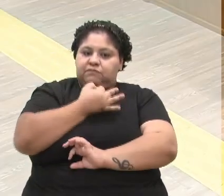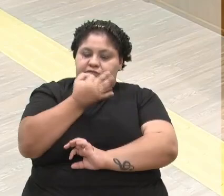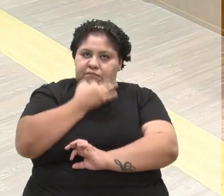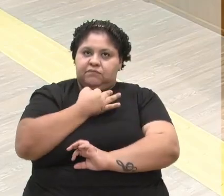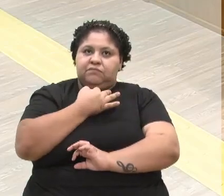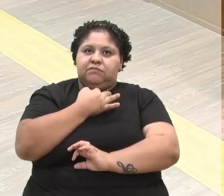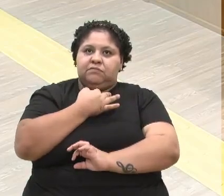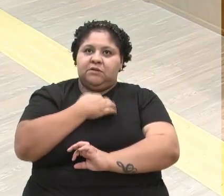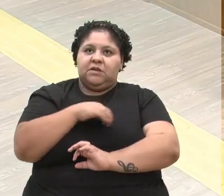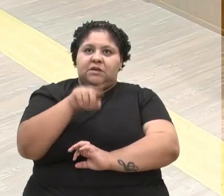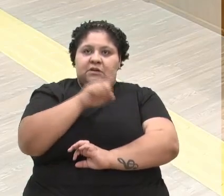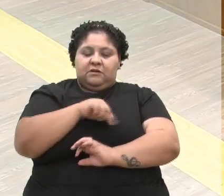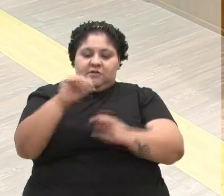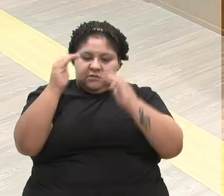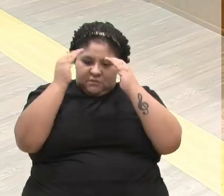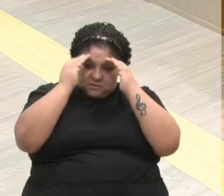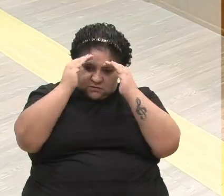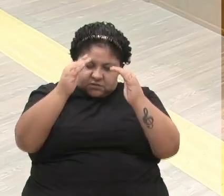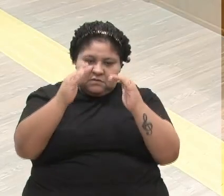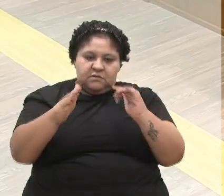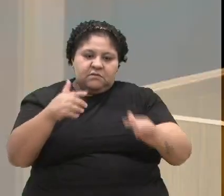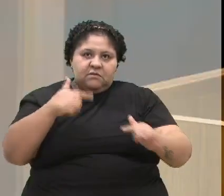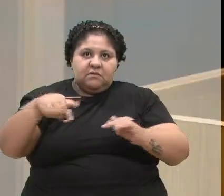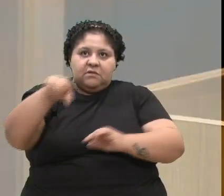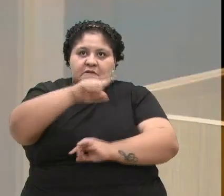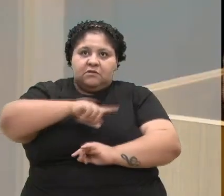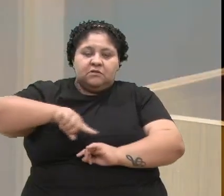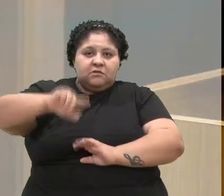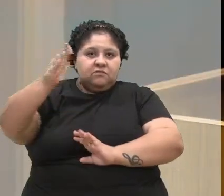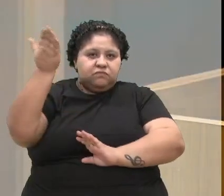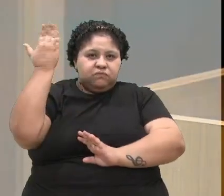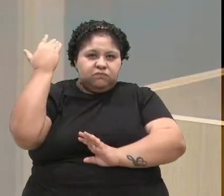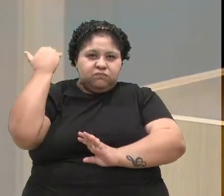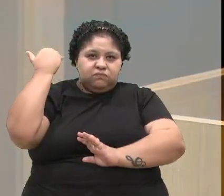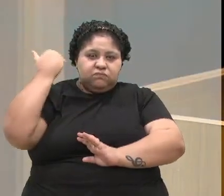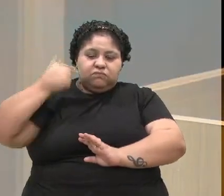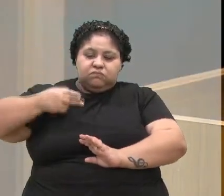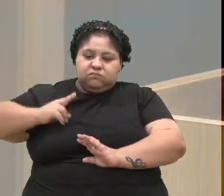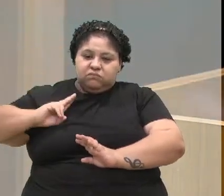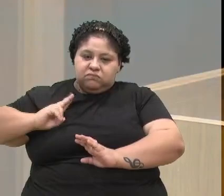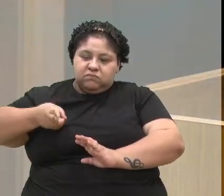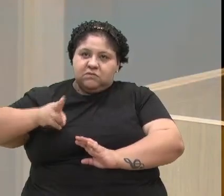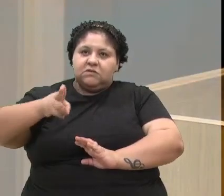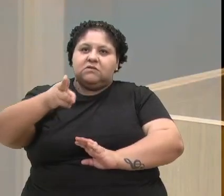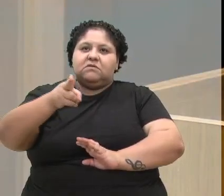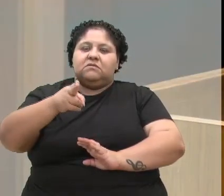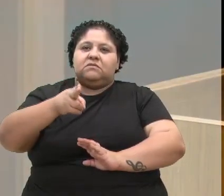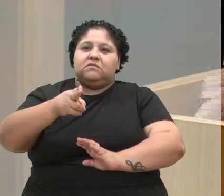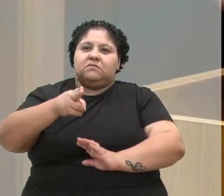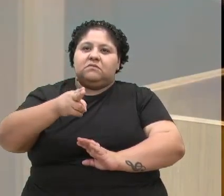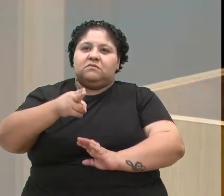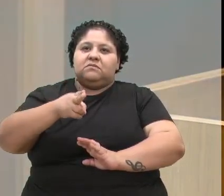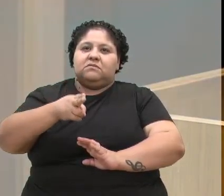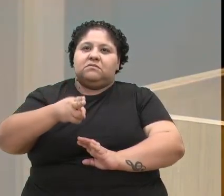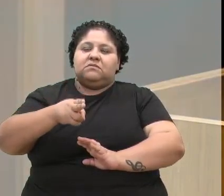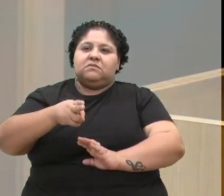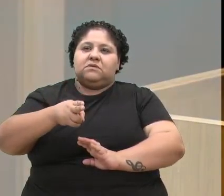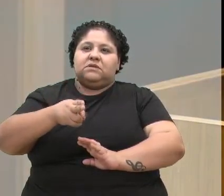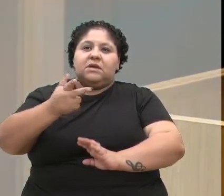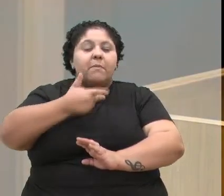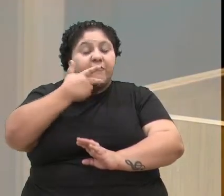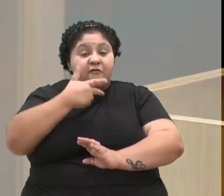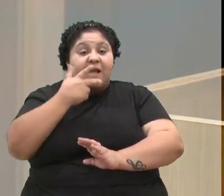gente respeita o trabalho dos nossos antepassados, eu sempre fiz isso, uma grande exuberância nesse